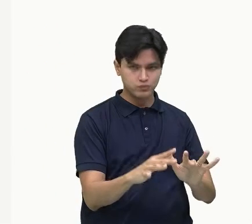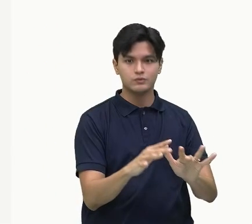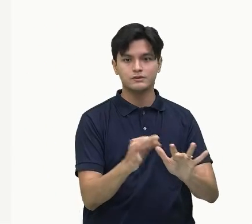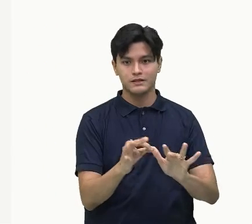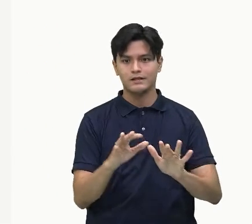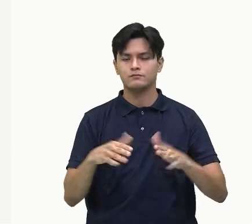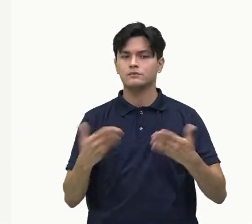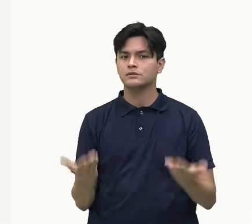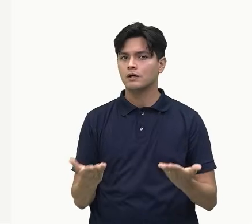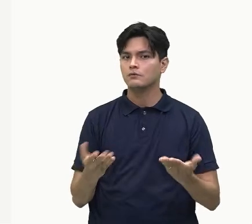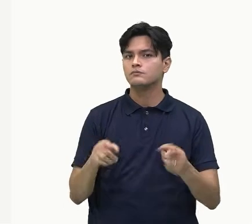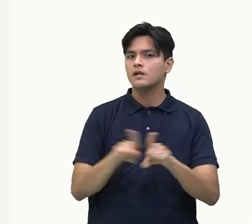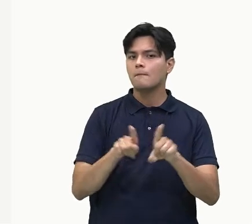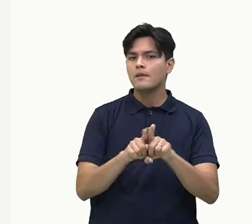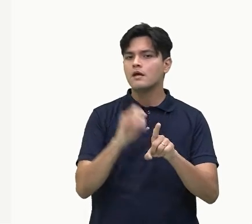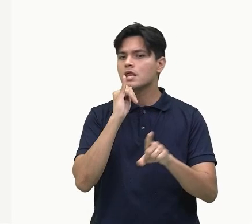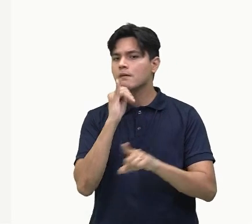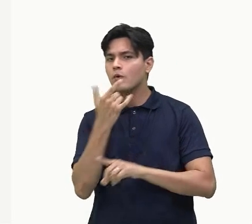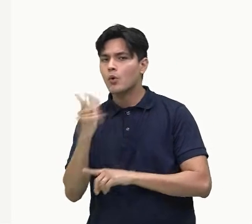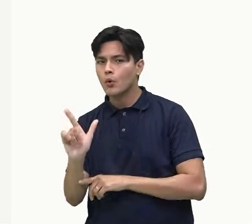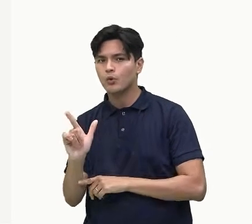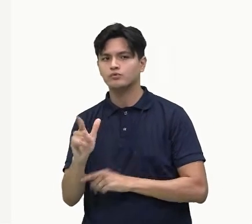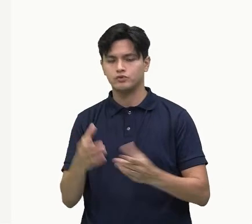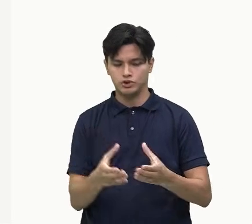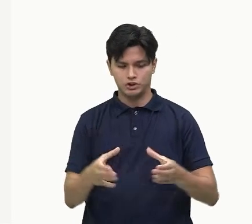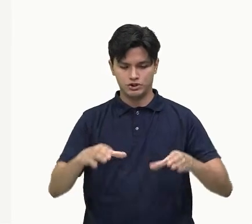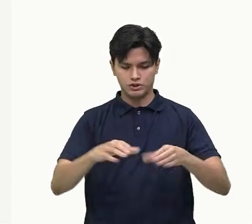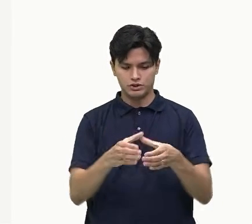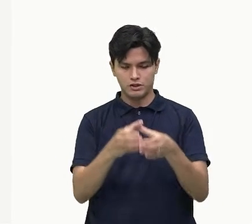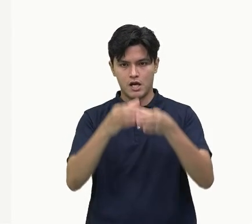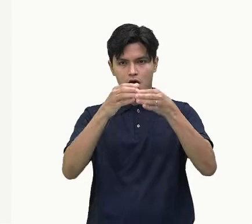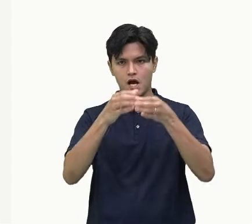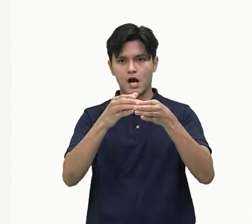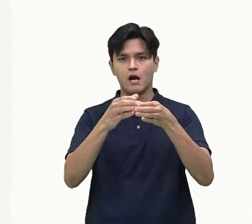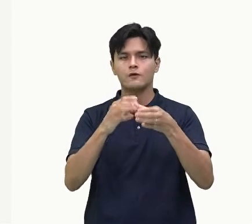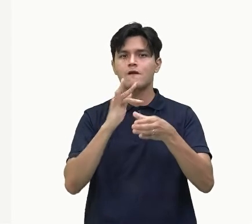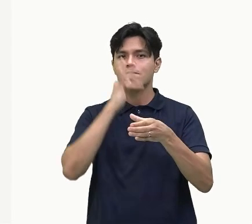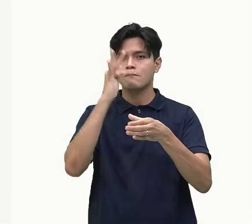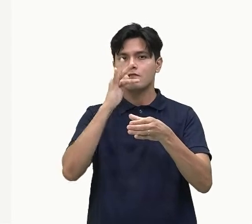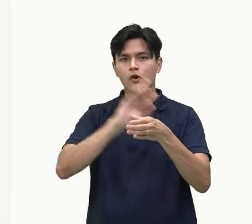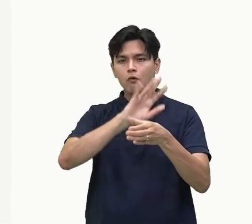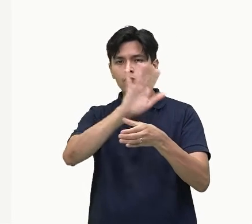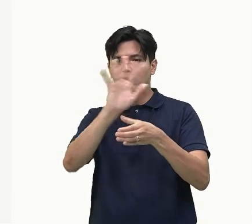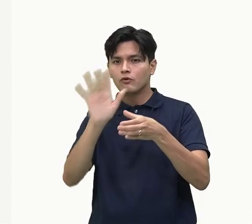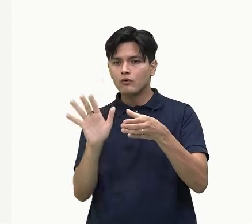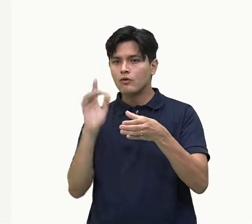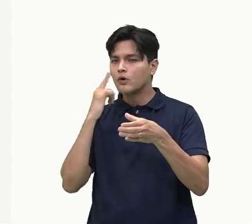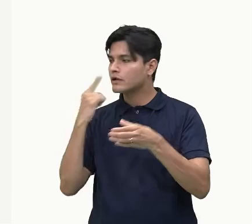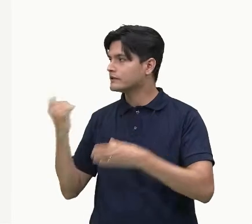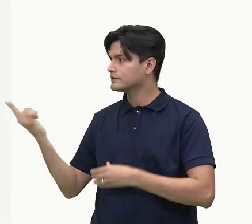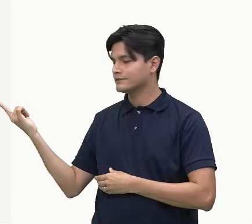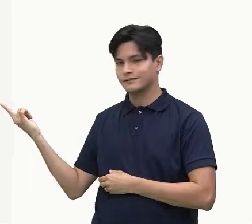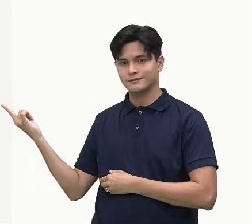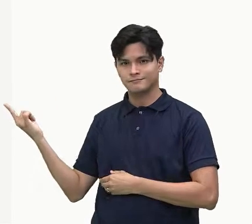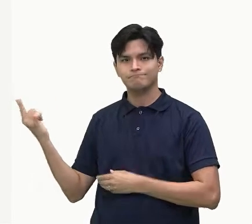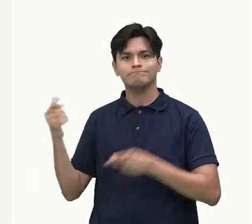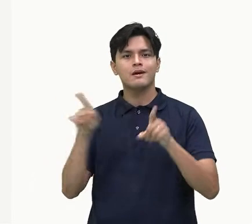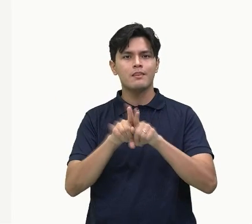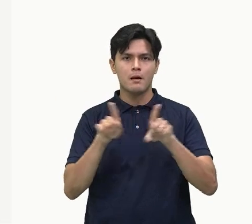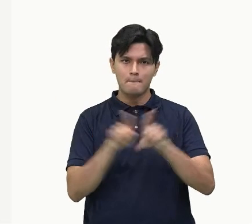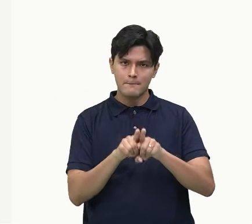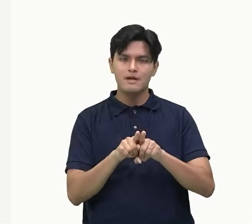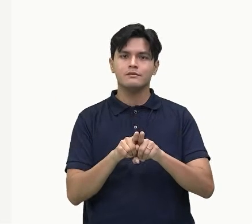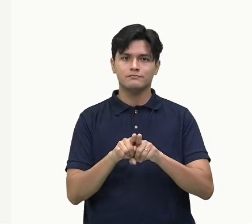ele reflete a luz da fonte primária que tiver no ambiente. Por exemplo, se o ambiente for aberto, ele vai refletir a luz do Sol. Se for à noite,